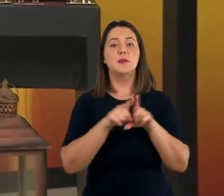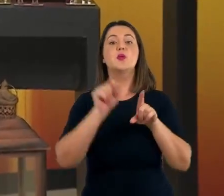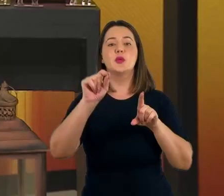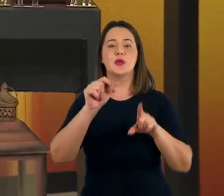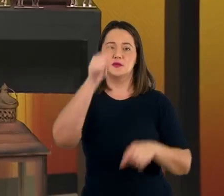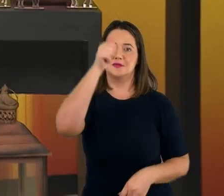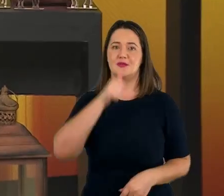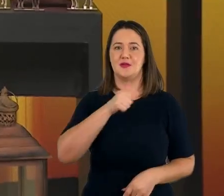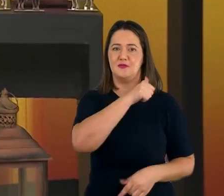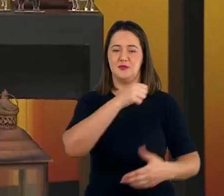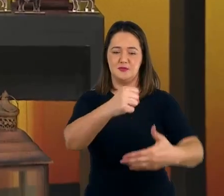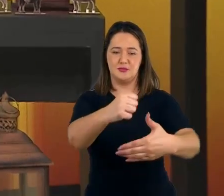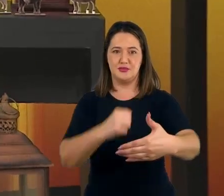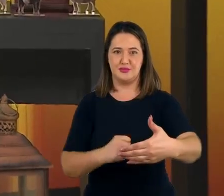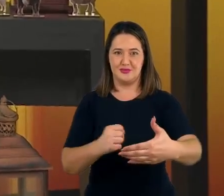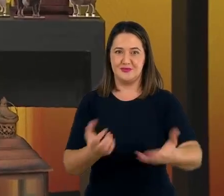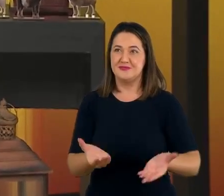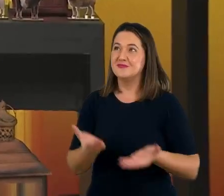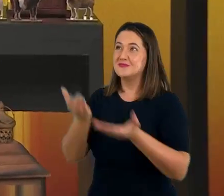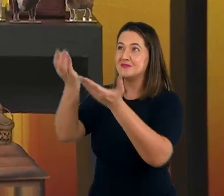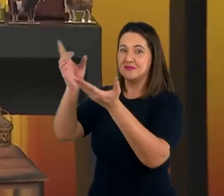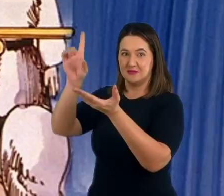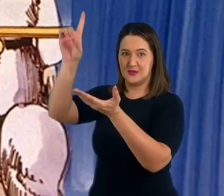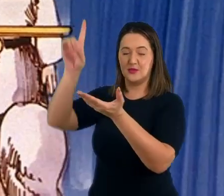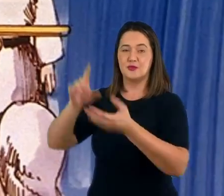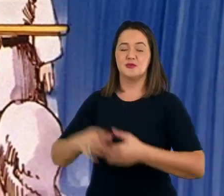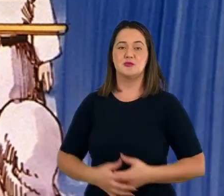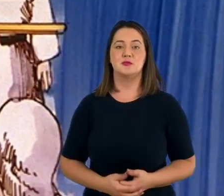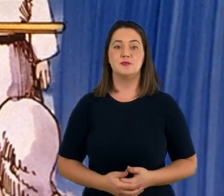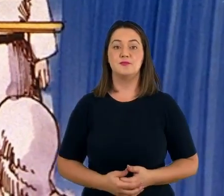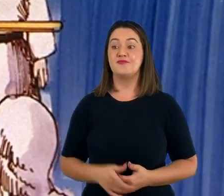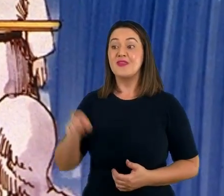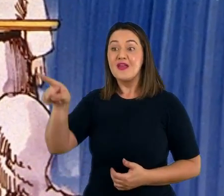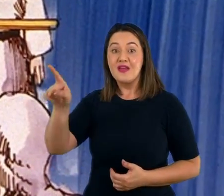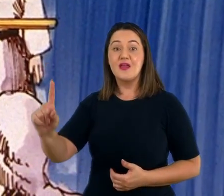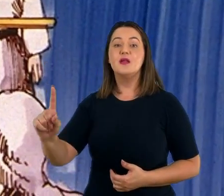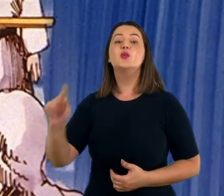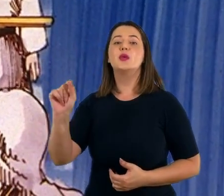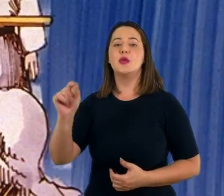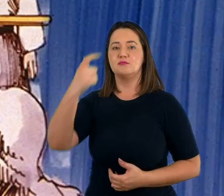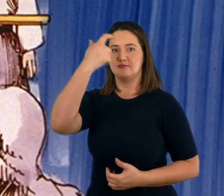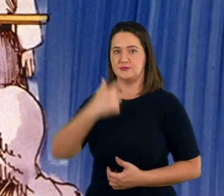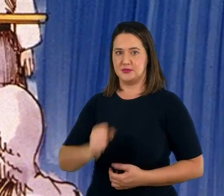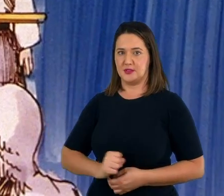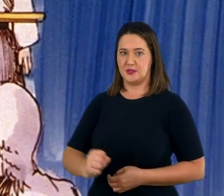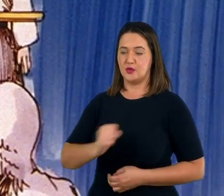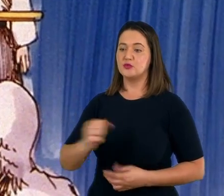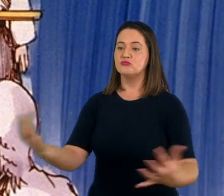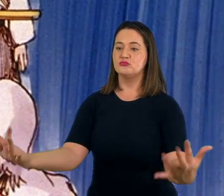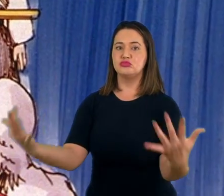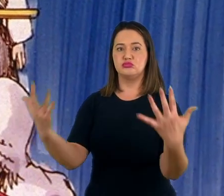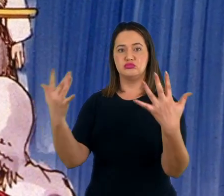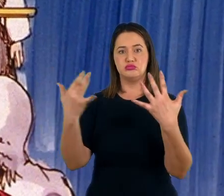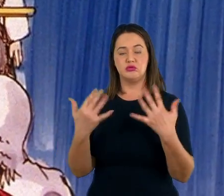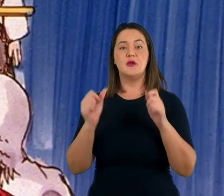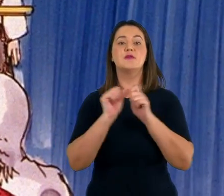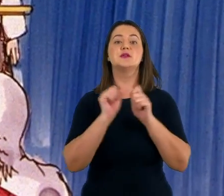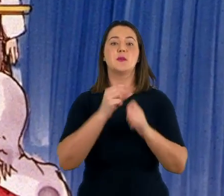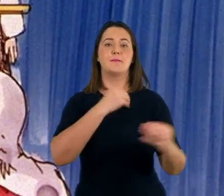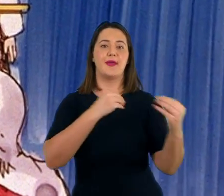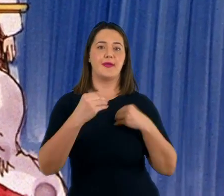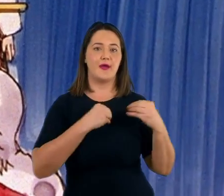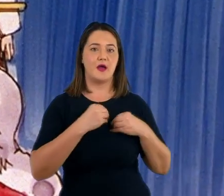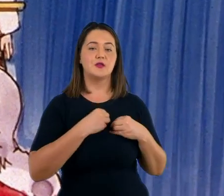e o sacrifício que o povo fazia perante Deus. O sacerdote recebia as pessoas que confessavam seus pecados